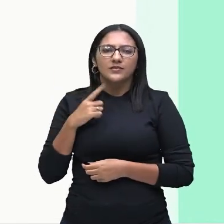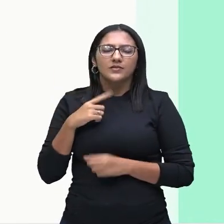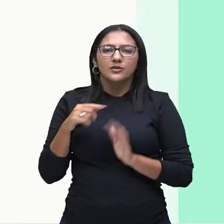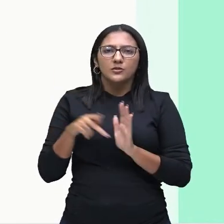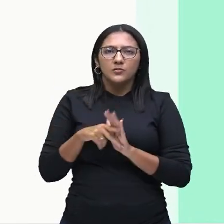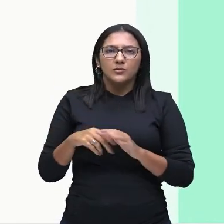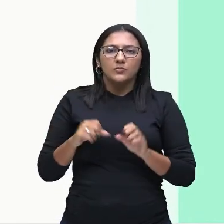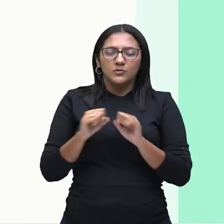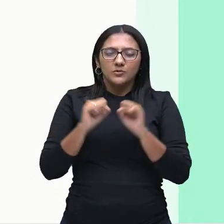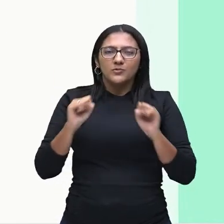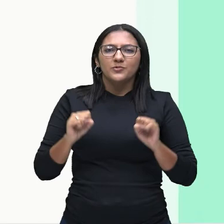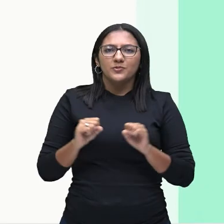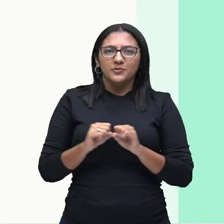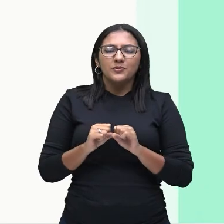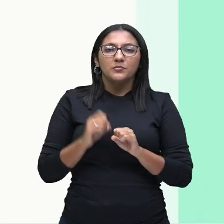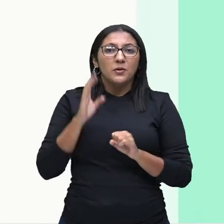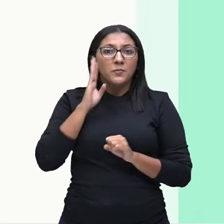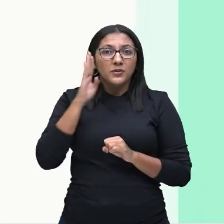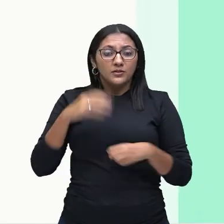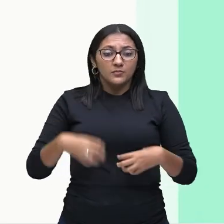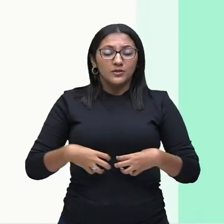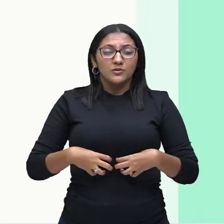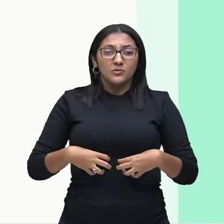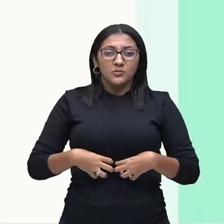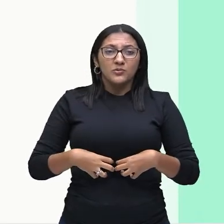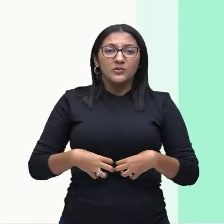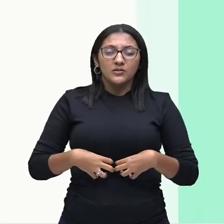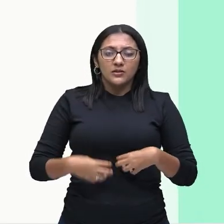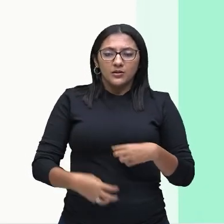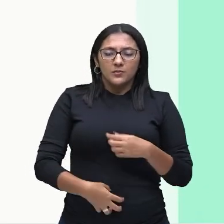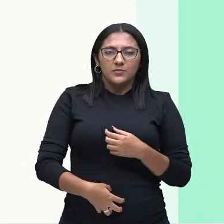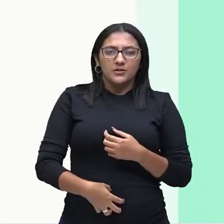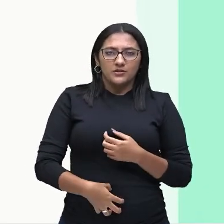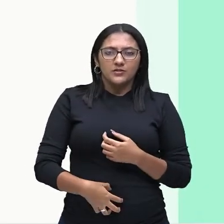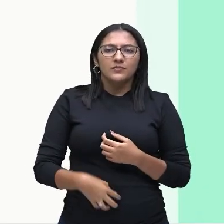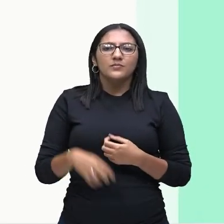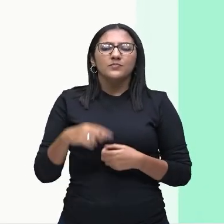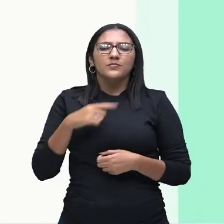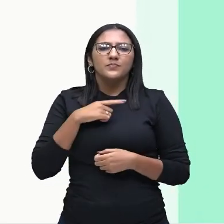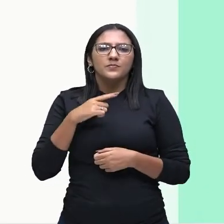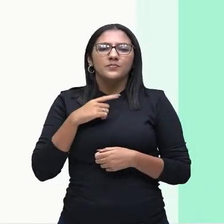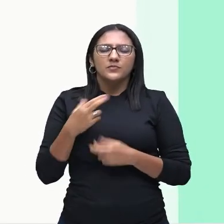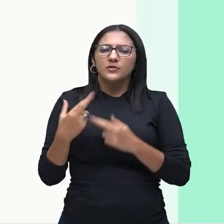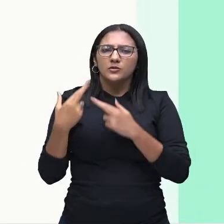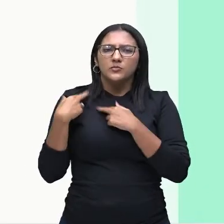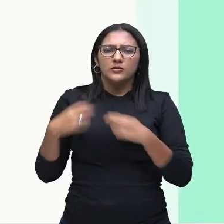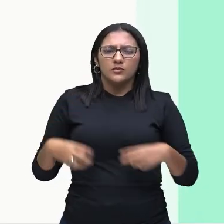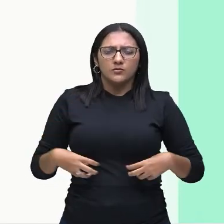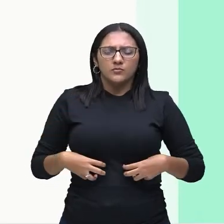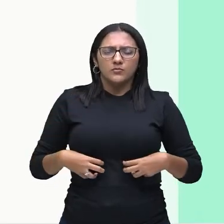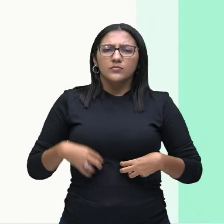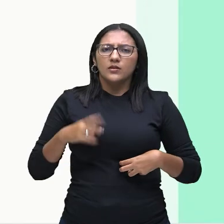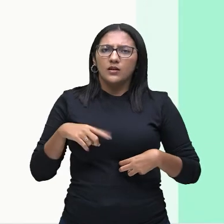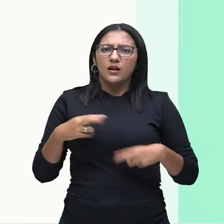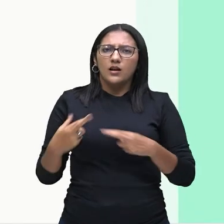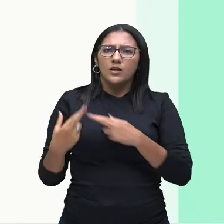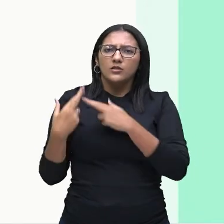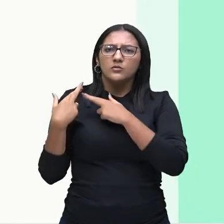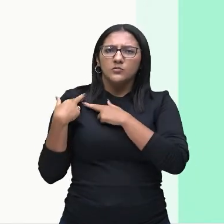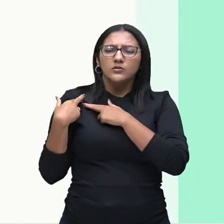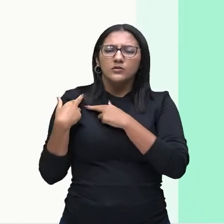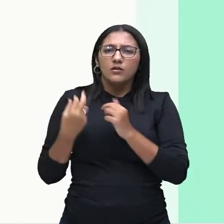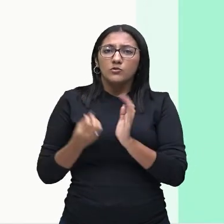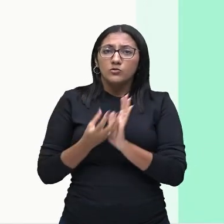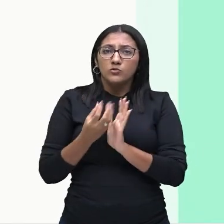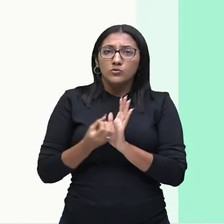esse sistema, principalmente os rins e a bexiga, né? Sabemos que os rins são os órgãos responsáveis pela